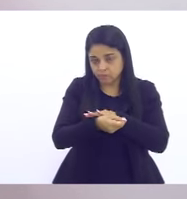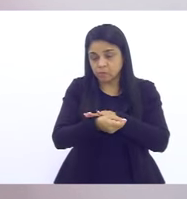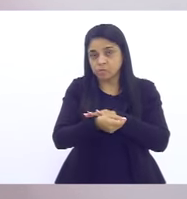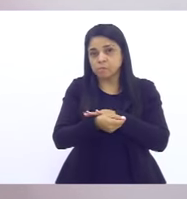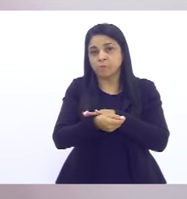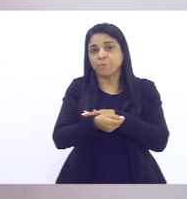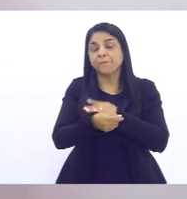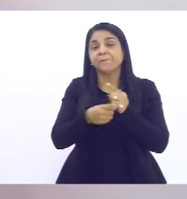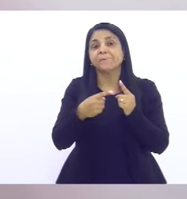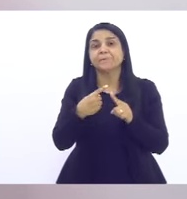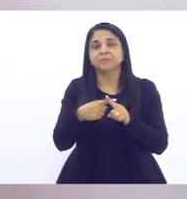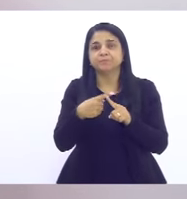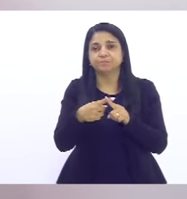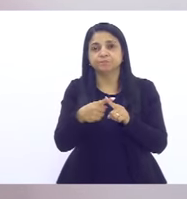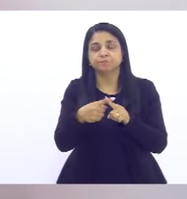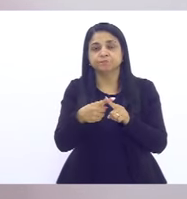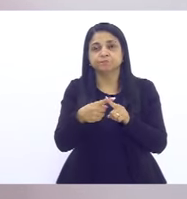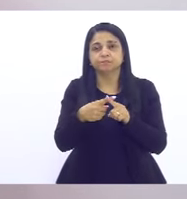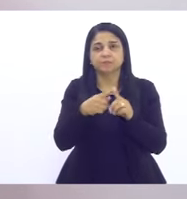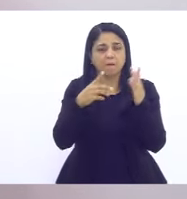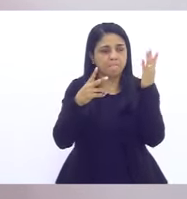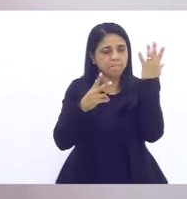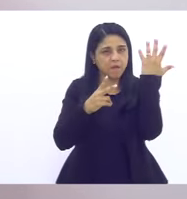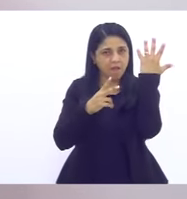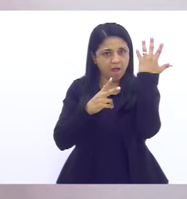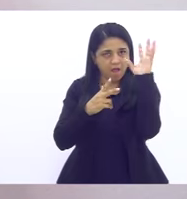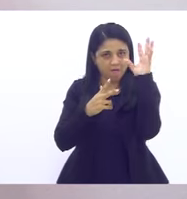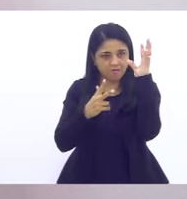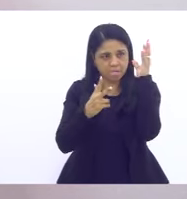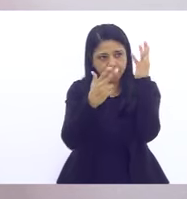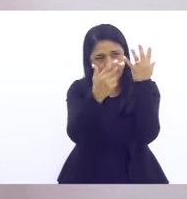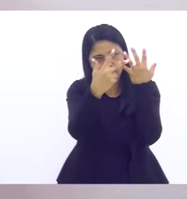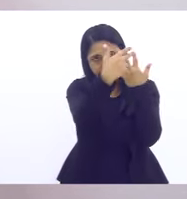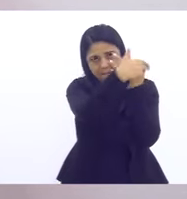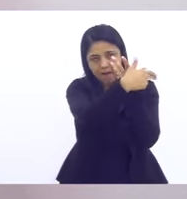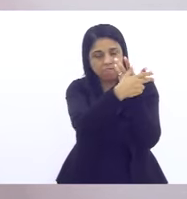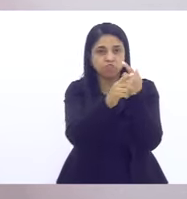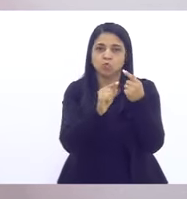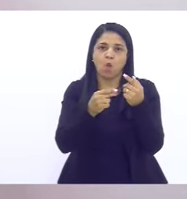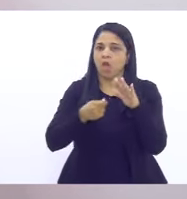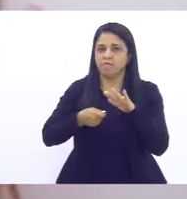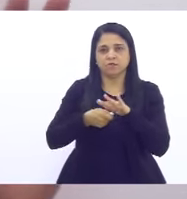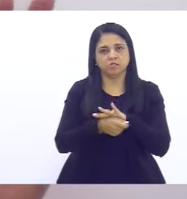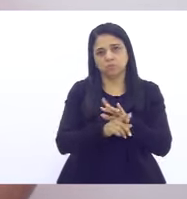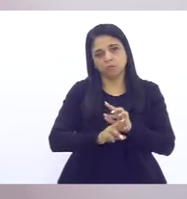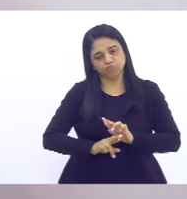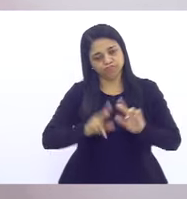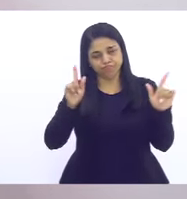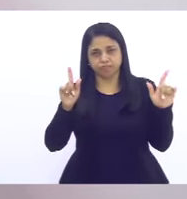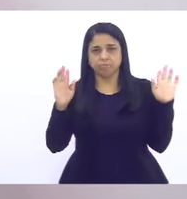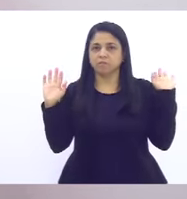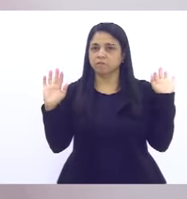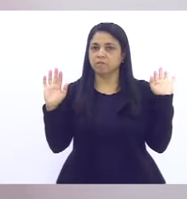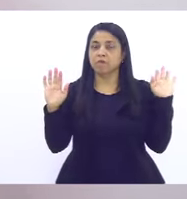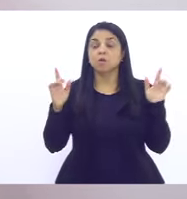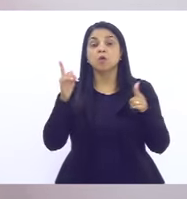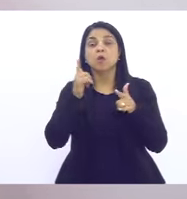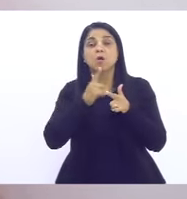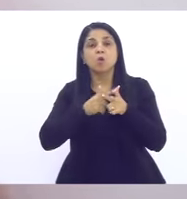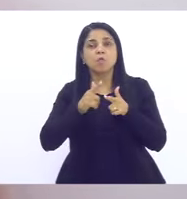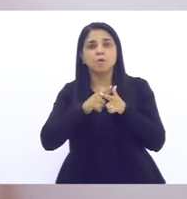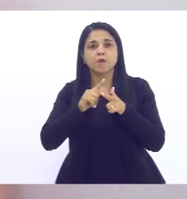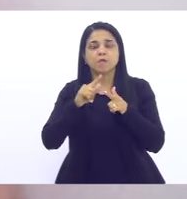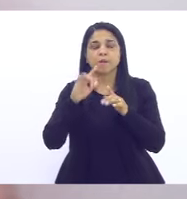Porque poda não é investimento. E o problema que se dá, né, quando cai